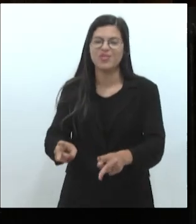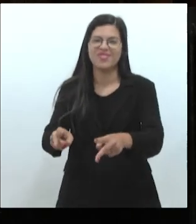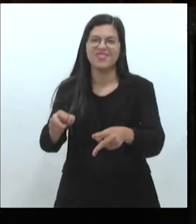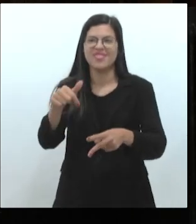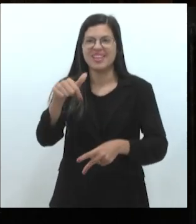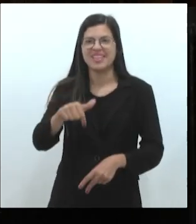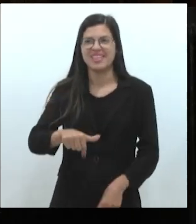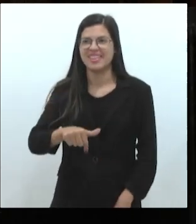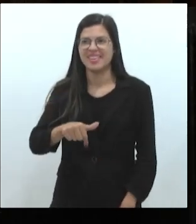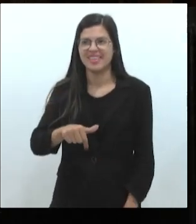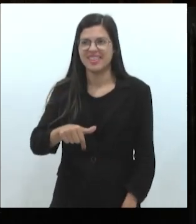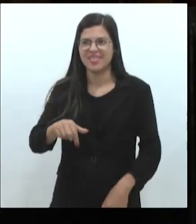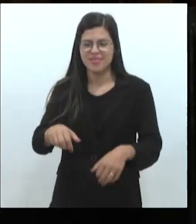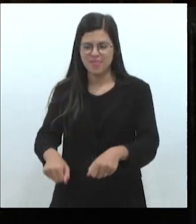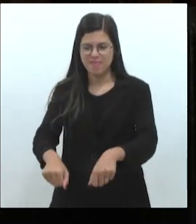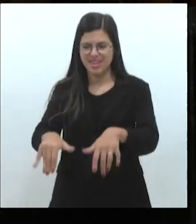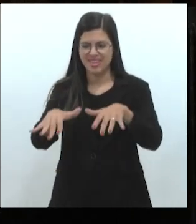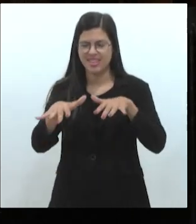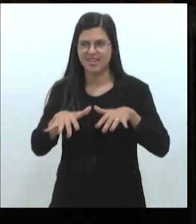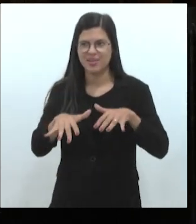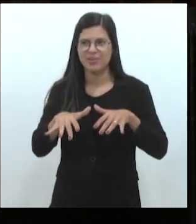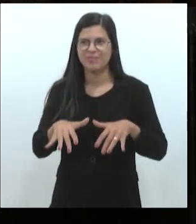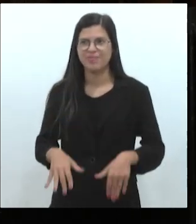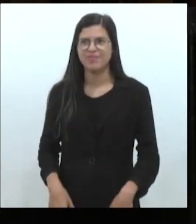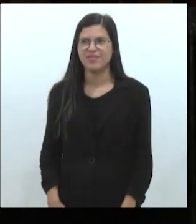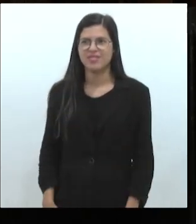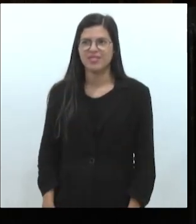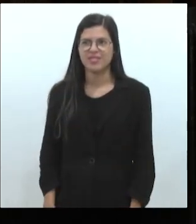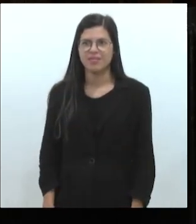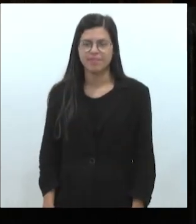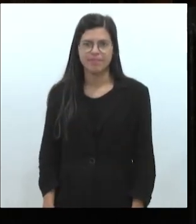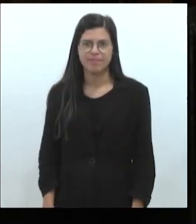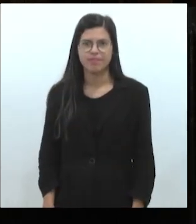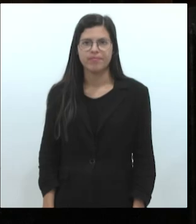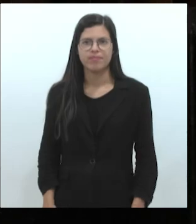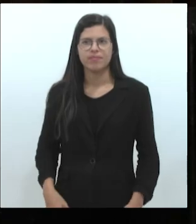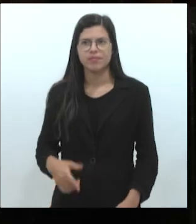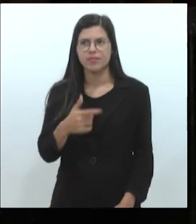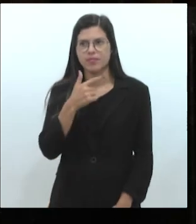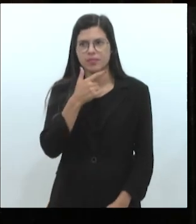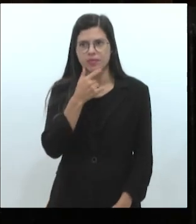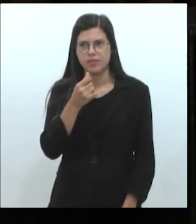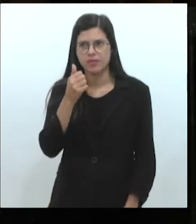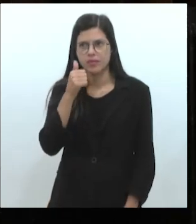aqui em plenário, senhoras e senhores